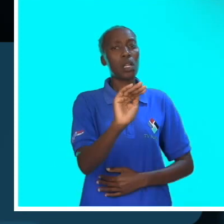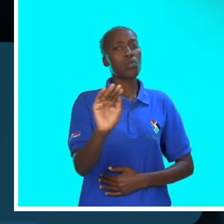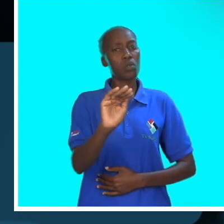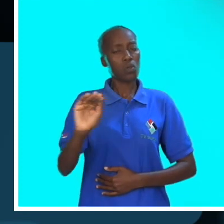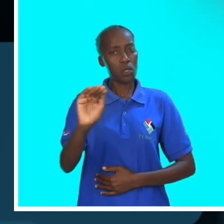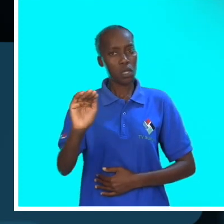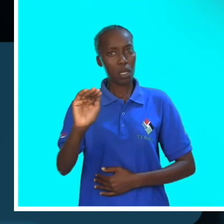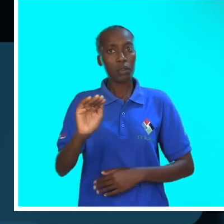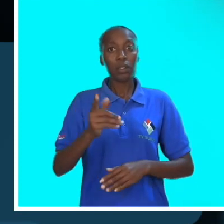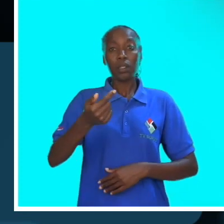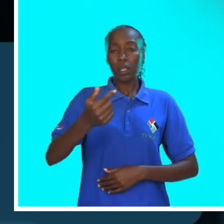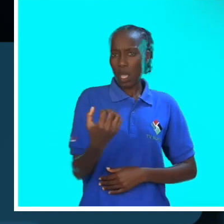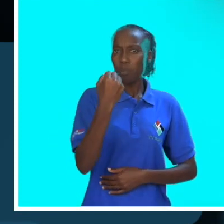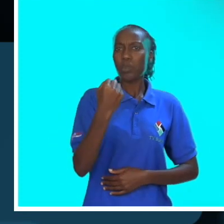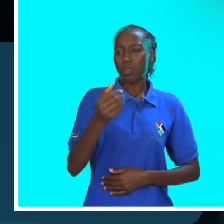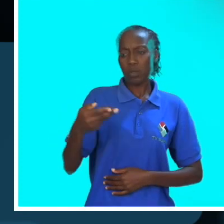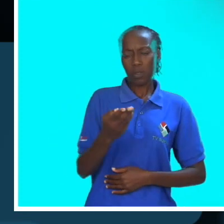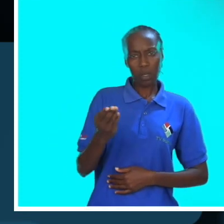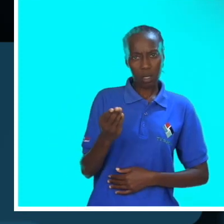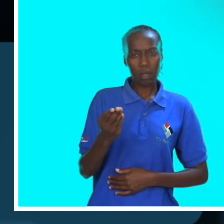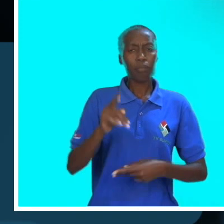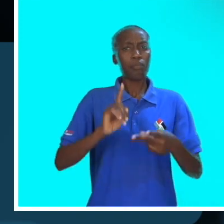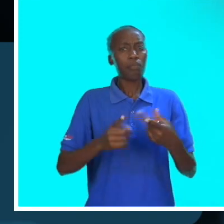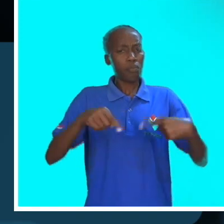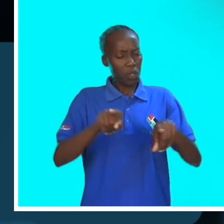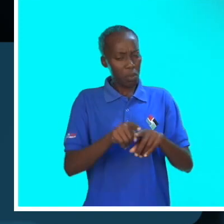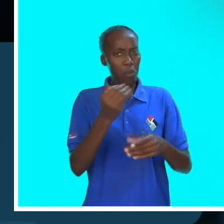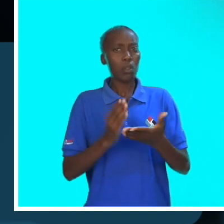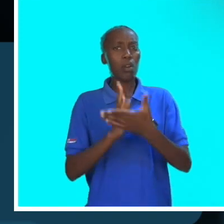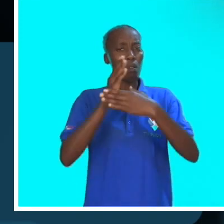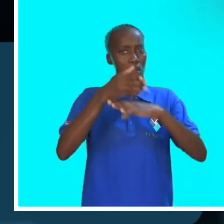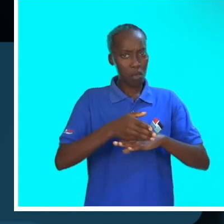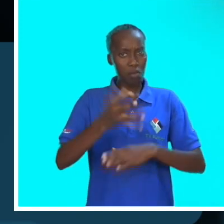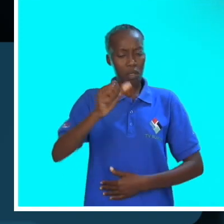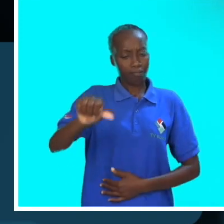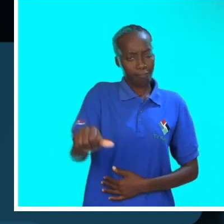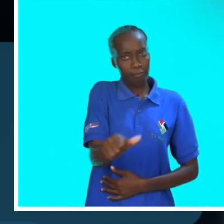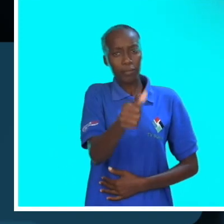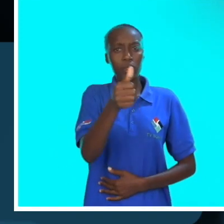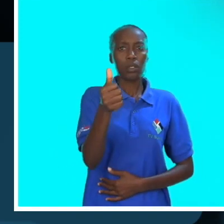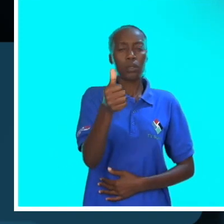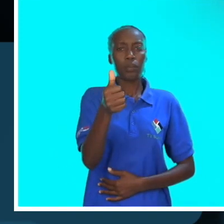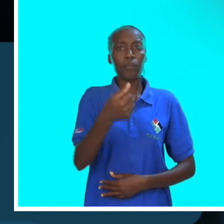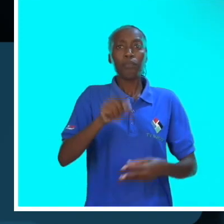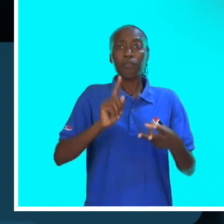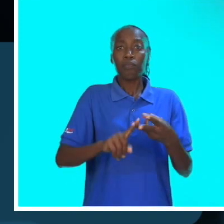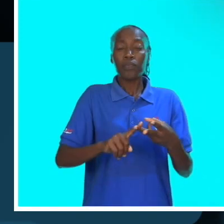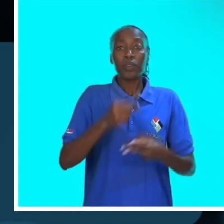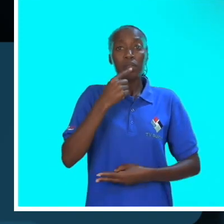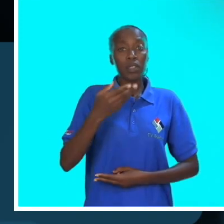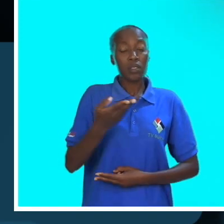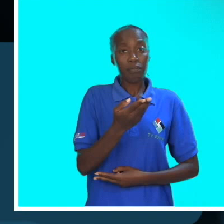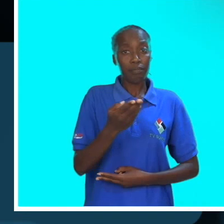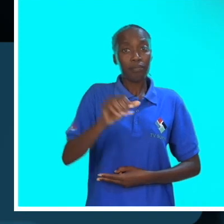deficiência não perdeu tudo. Exato. E tem possibilidade de vencer